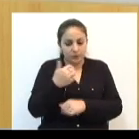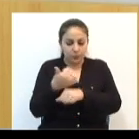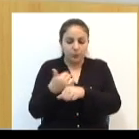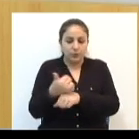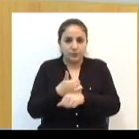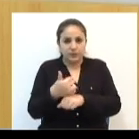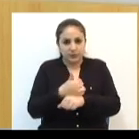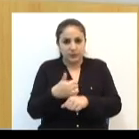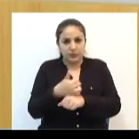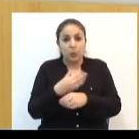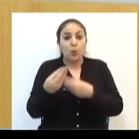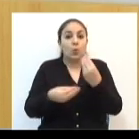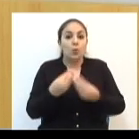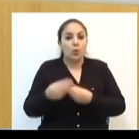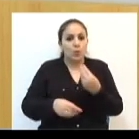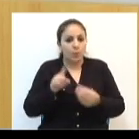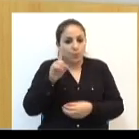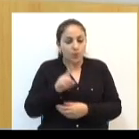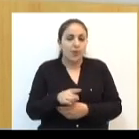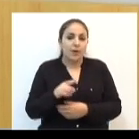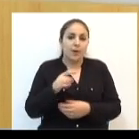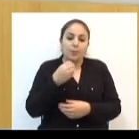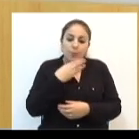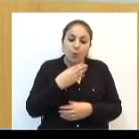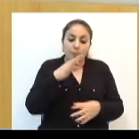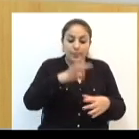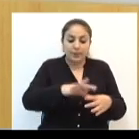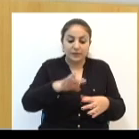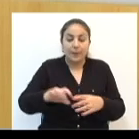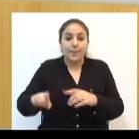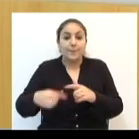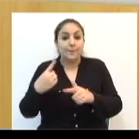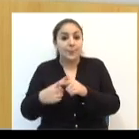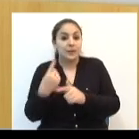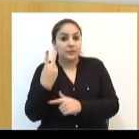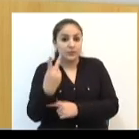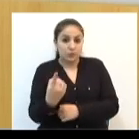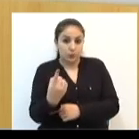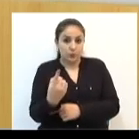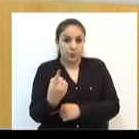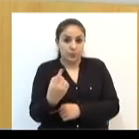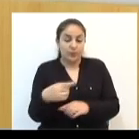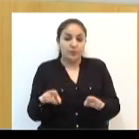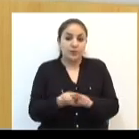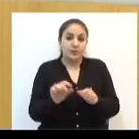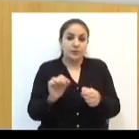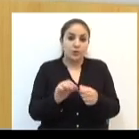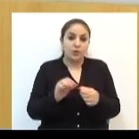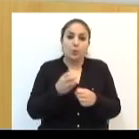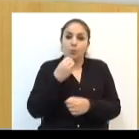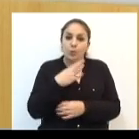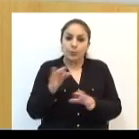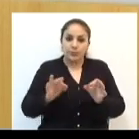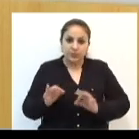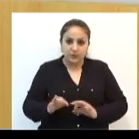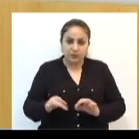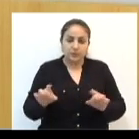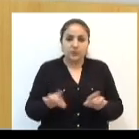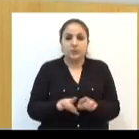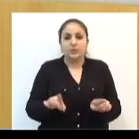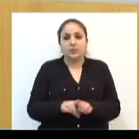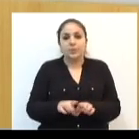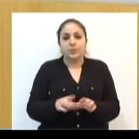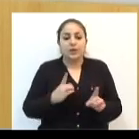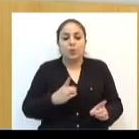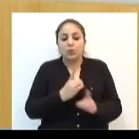como agricultor, entender que ele é bom plantar mais de uma cultivar, fazer um bom planejamento, achar um bom agrônomo, né, para cuidar bem